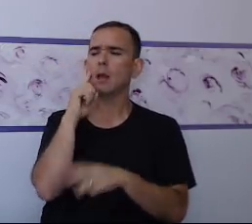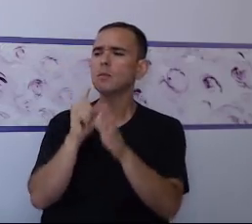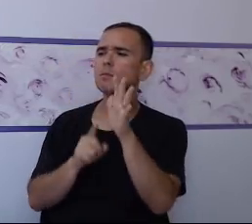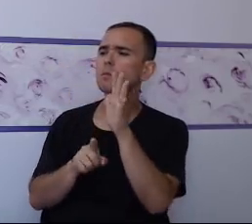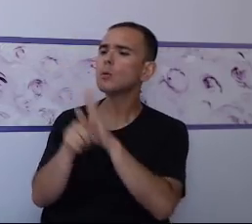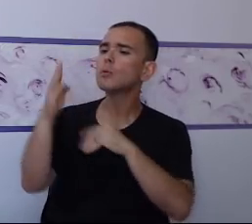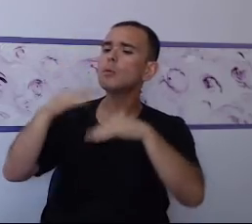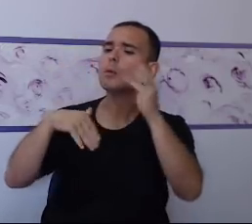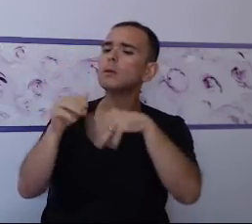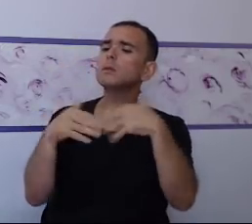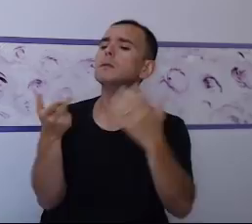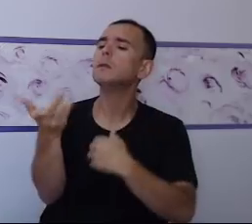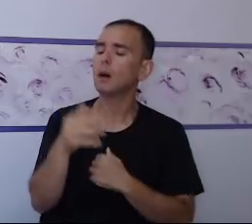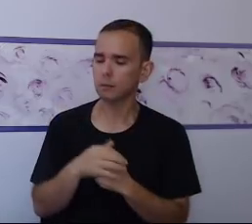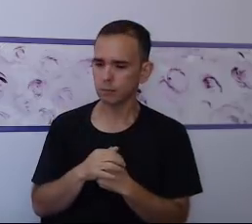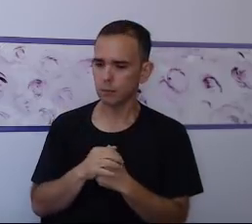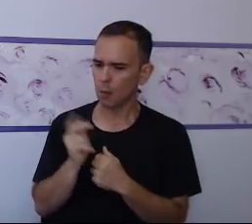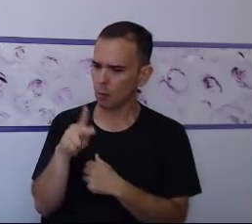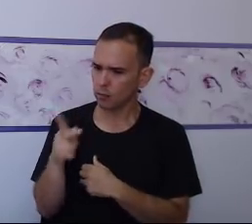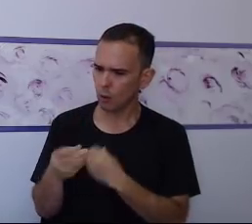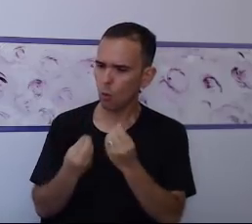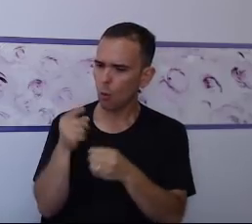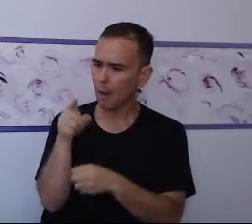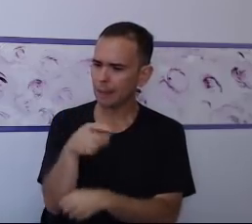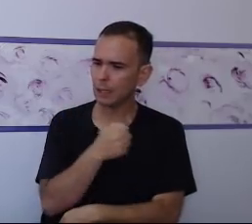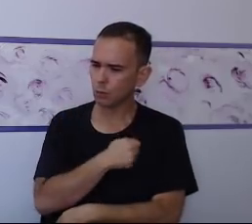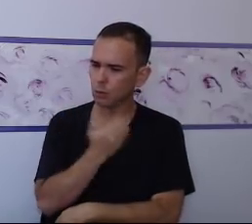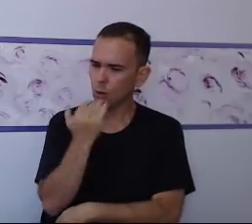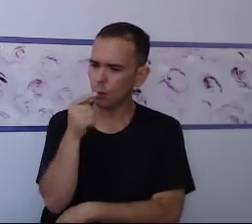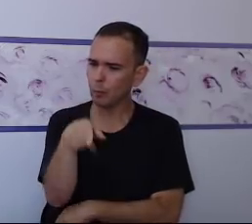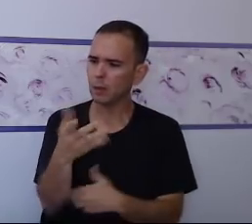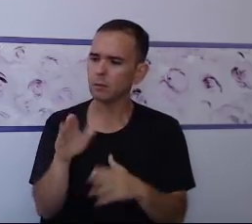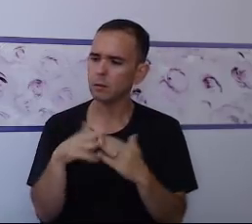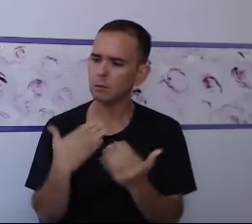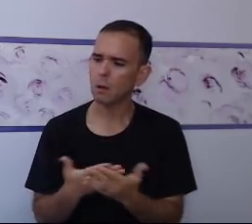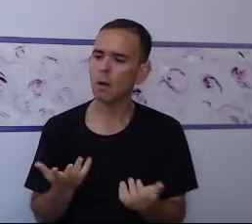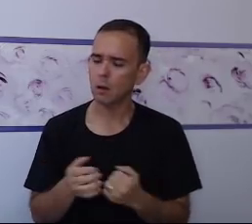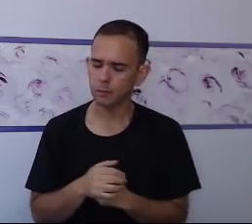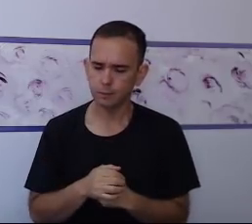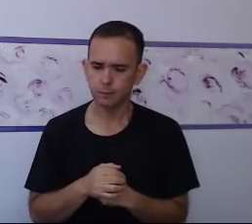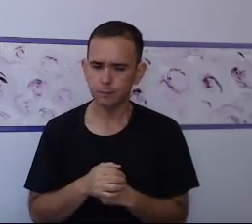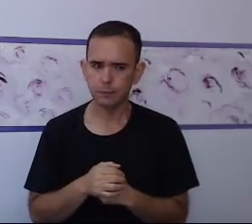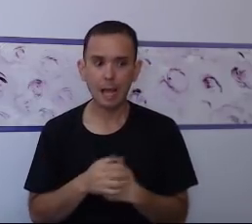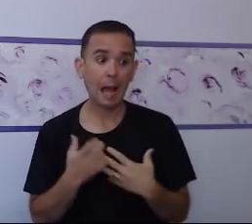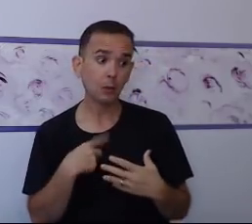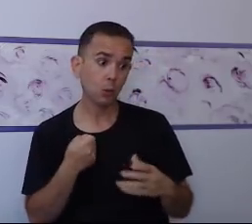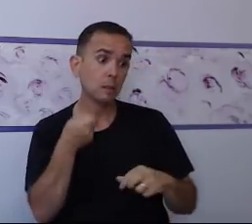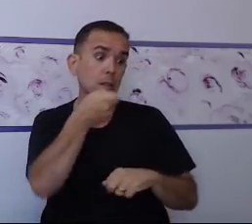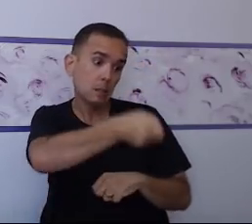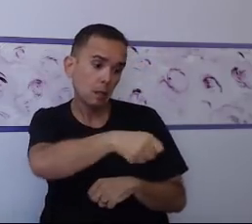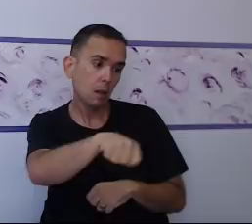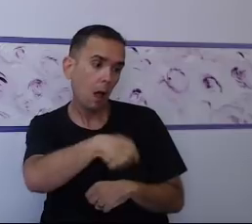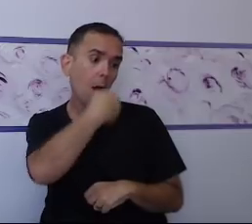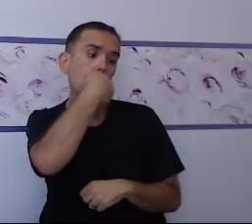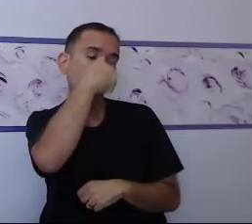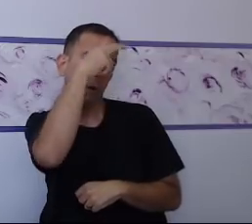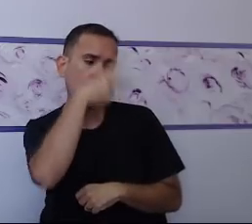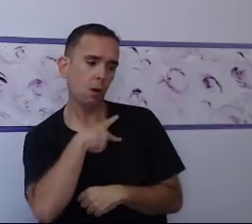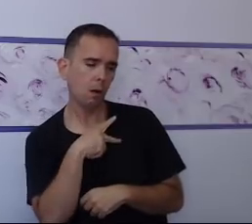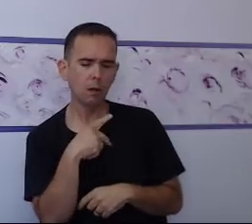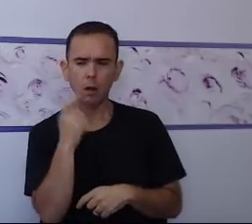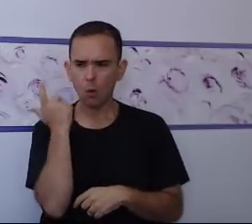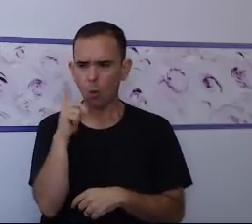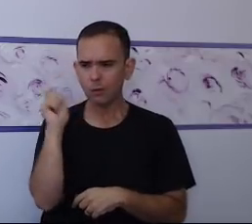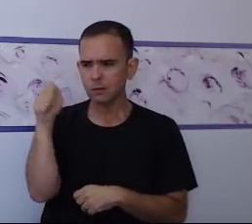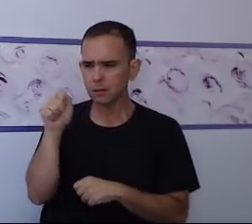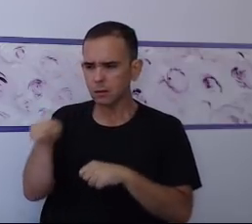profissional que atende: professora, como é que esse aluno está se alimentando dentro da escola? Ah, eu estou dando alimento na boca. Tá, mas ele tem